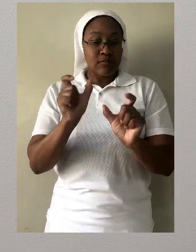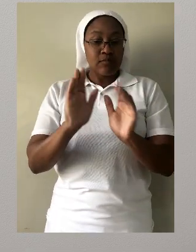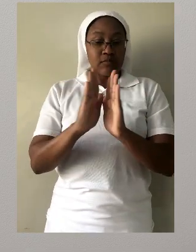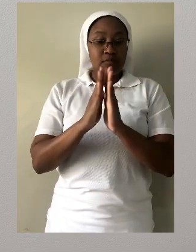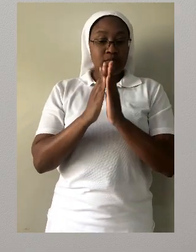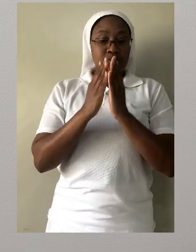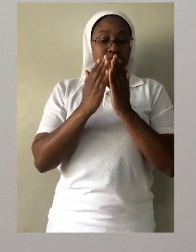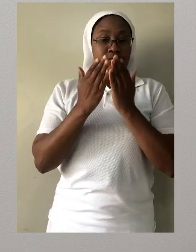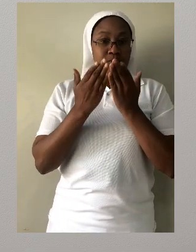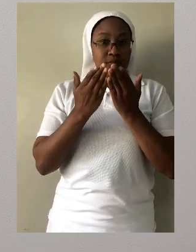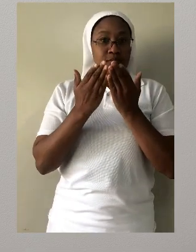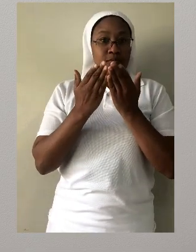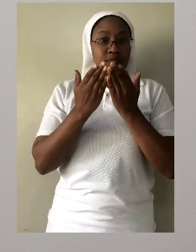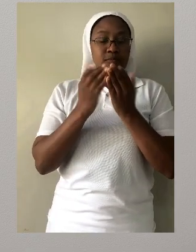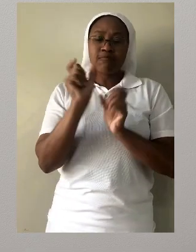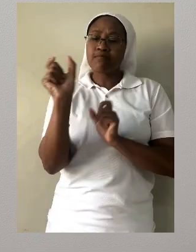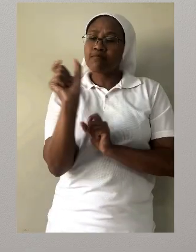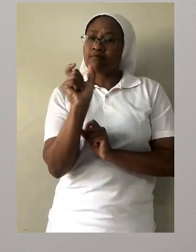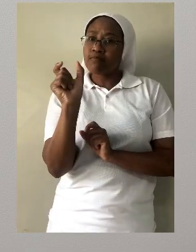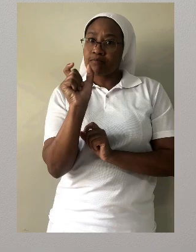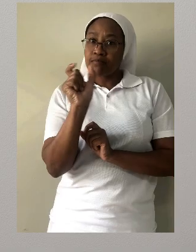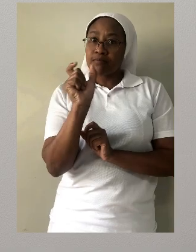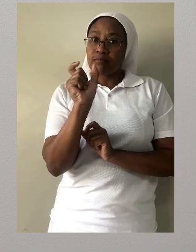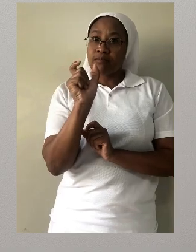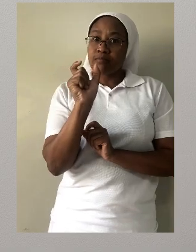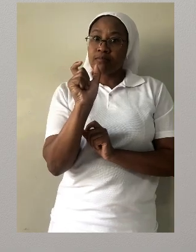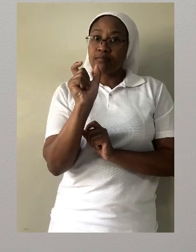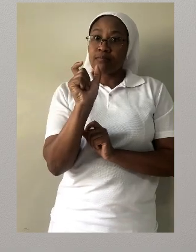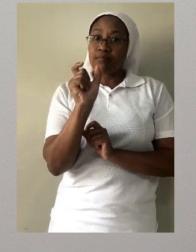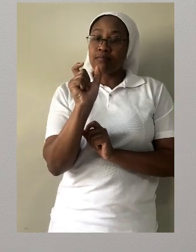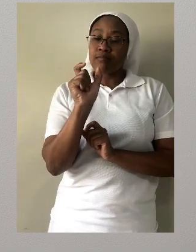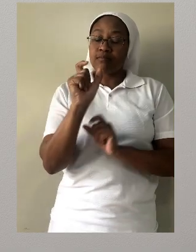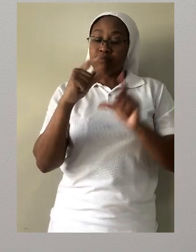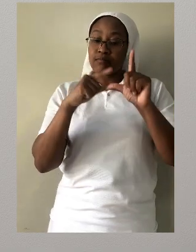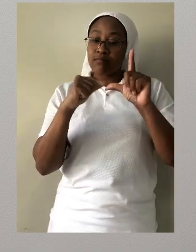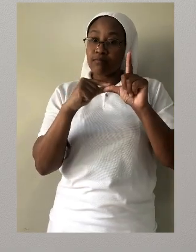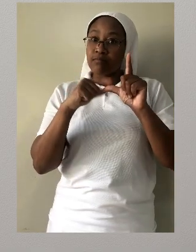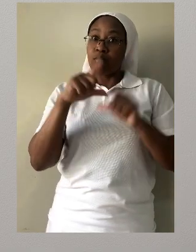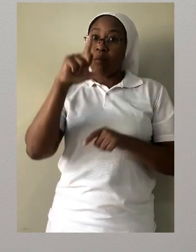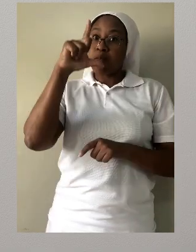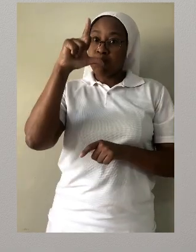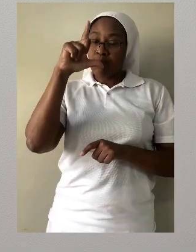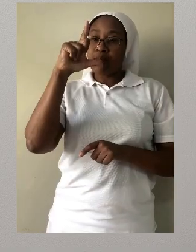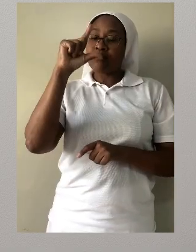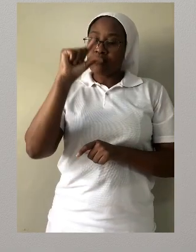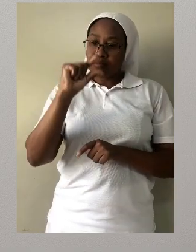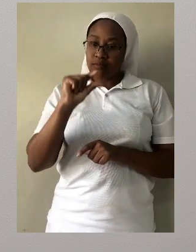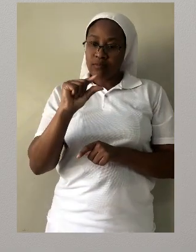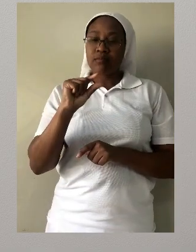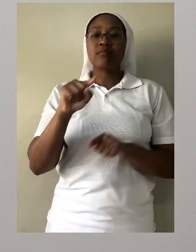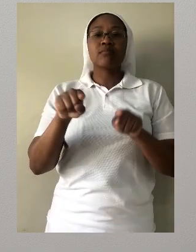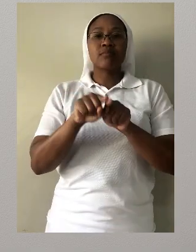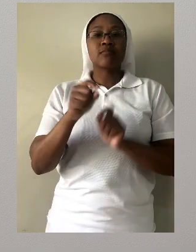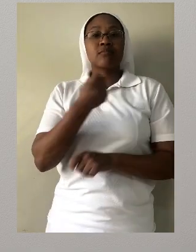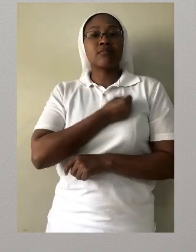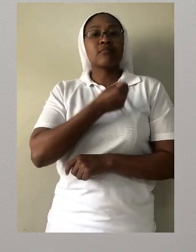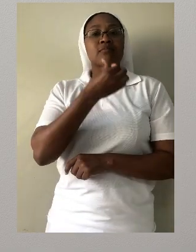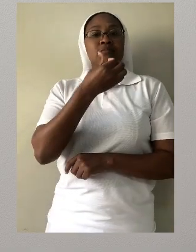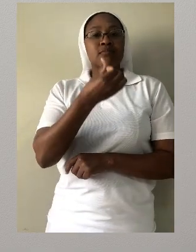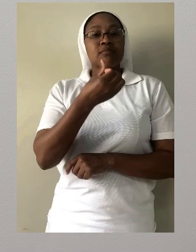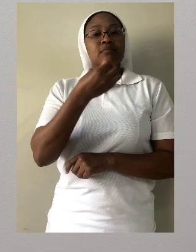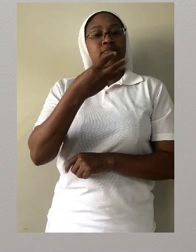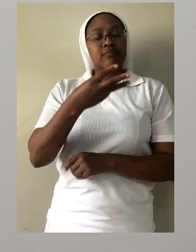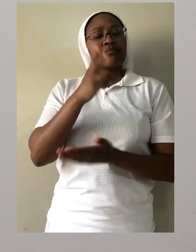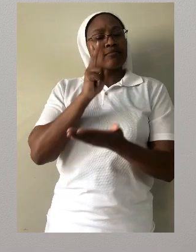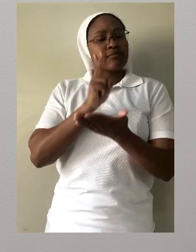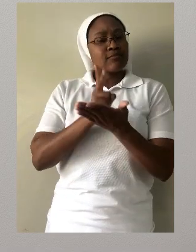humanos, a palavra foi dita por palavras, palavra com letra maiúscula, palavras com uma letra minúscula, número